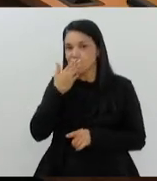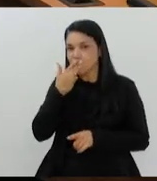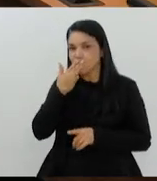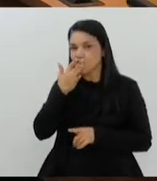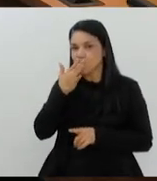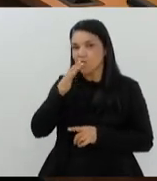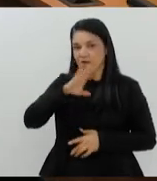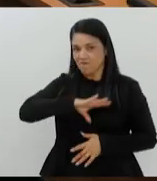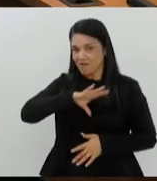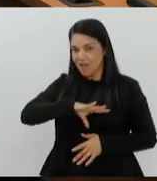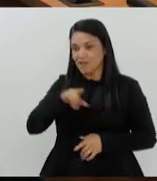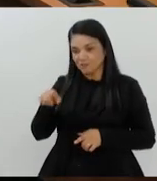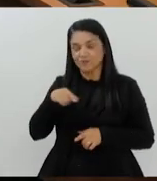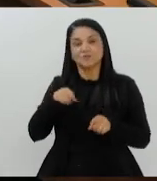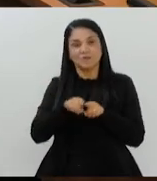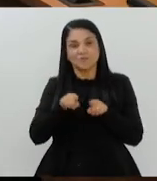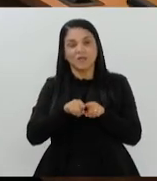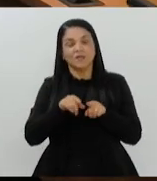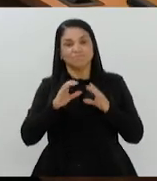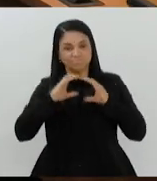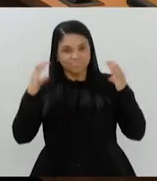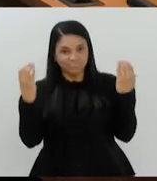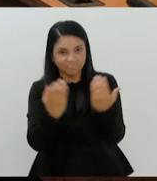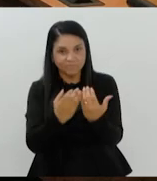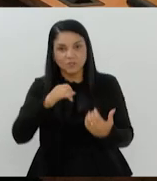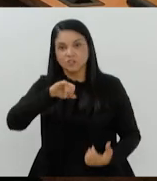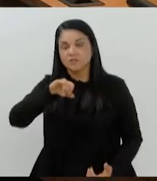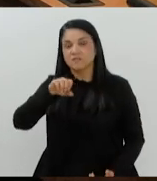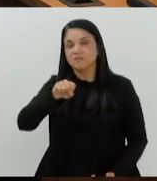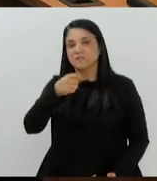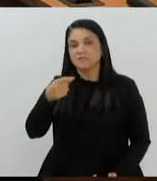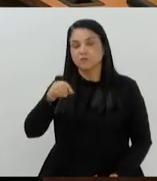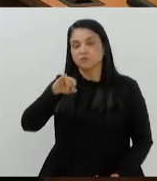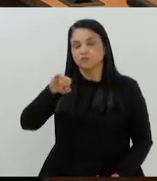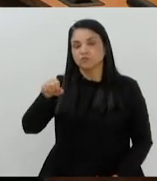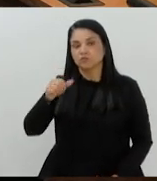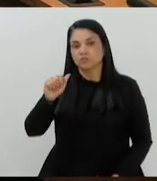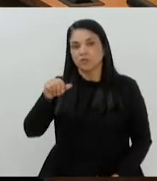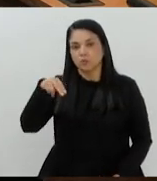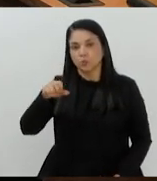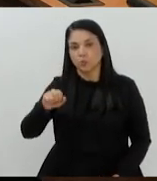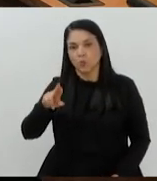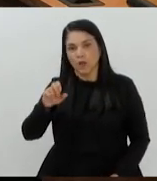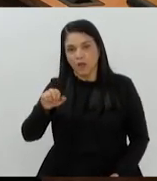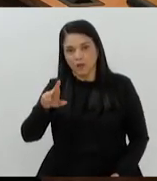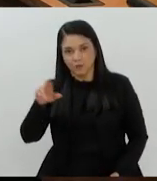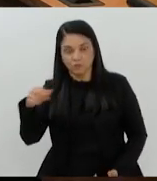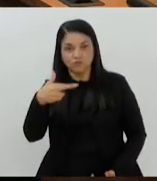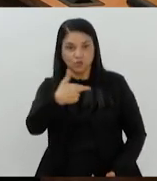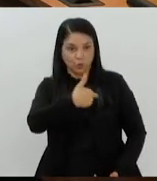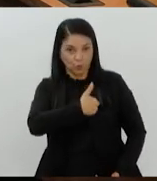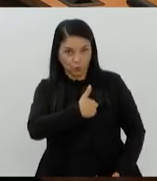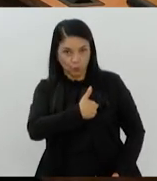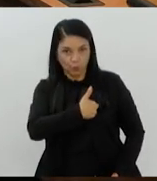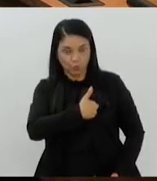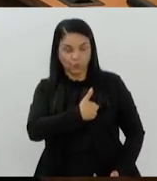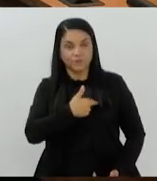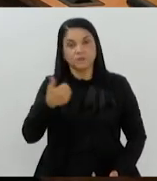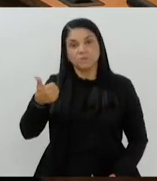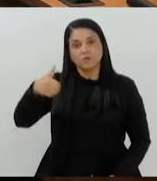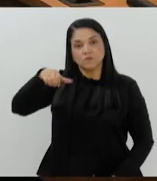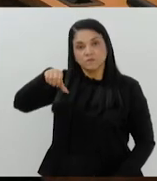em São Januário que Getúlio Vargas, em 1940... declarou, anunciou